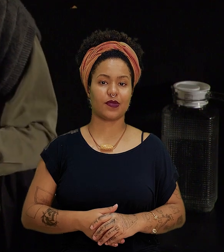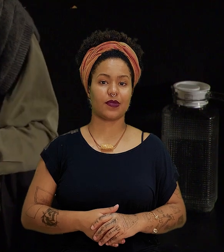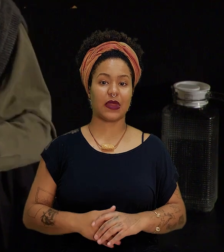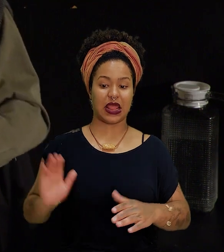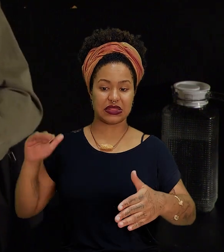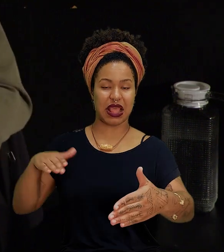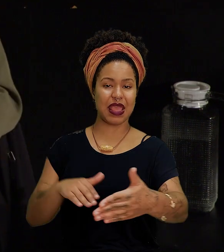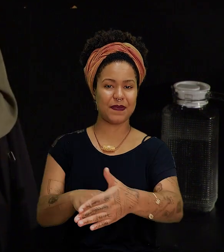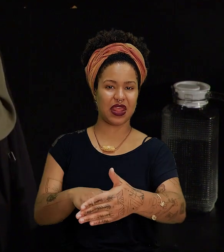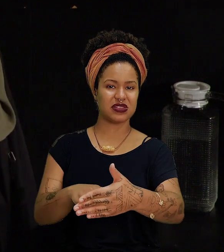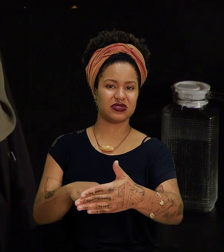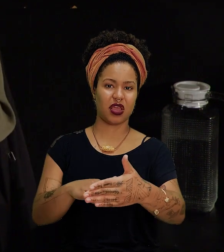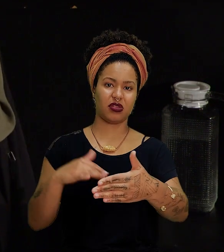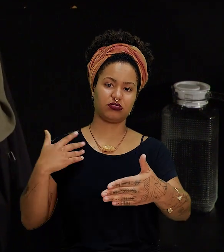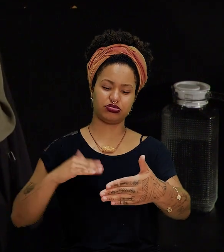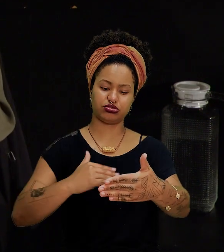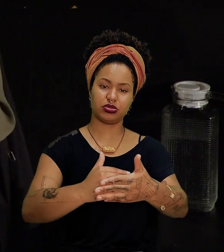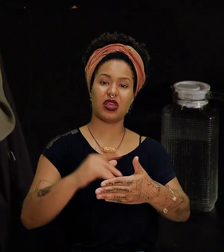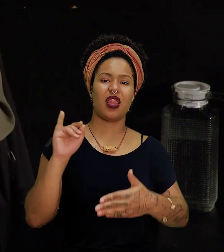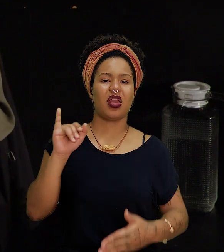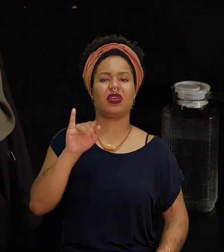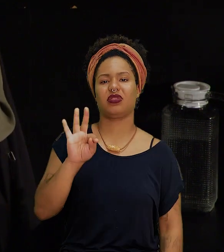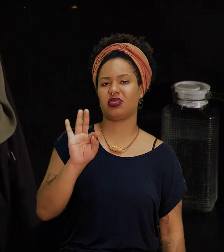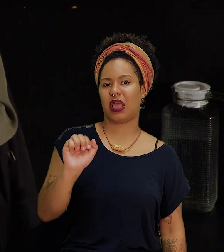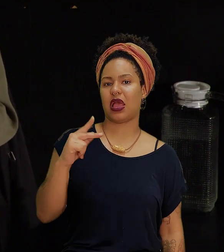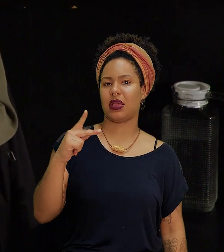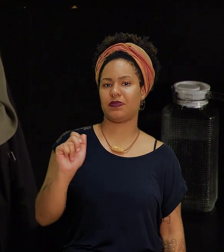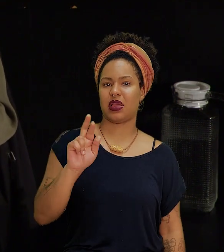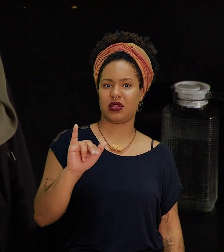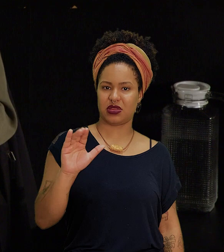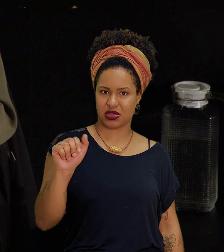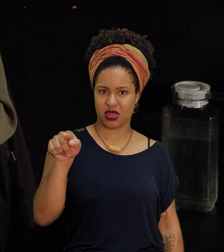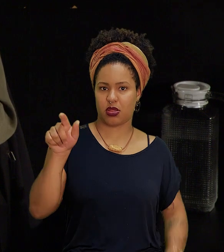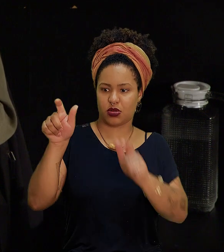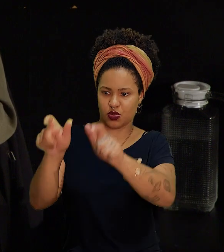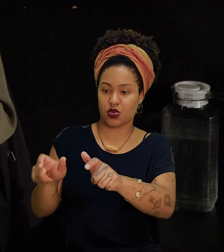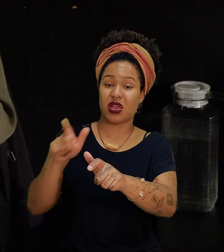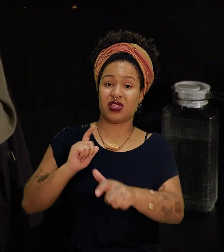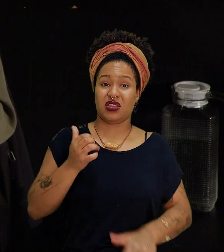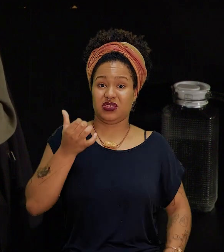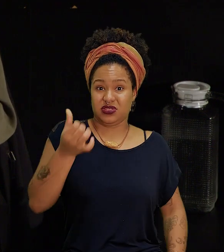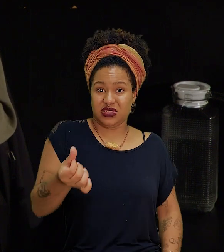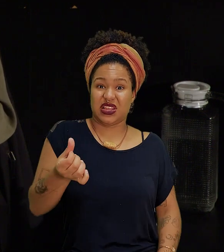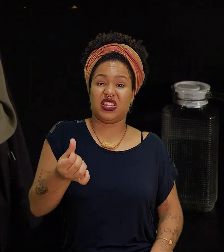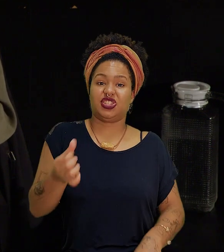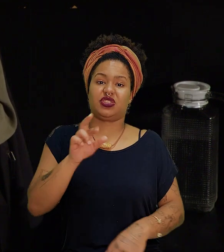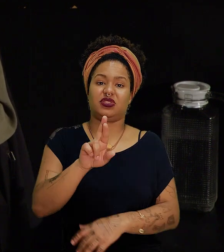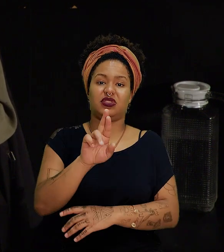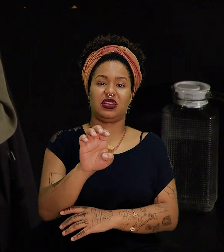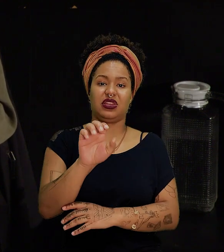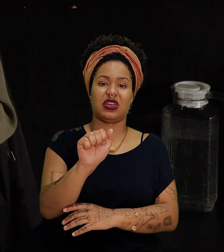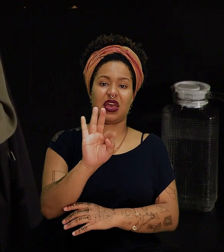na represa de Itaparica, né, com 6